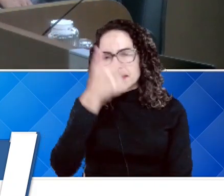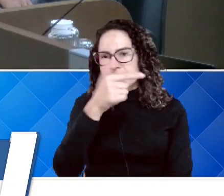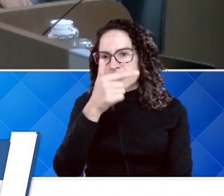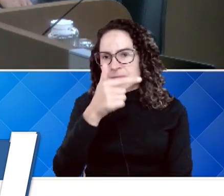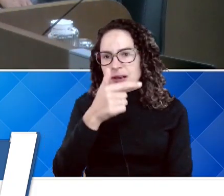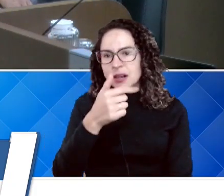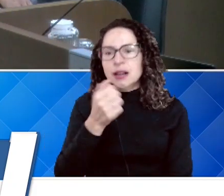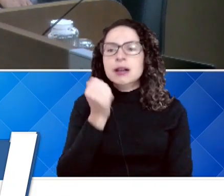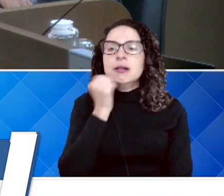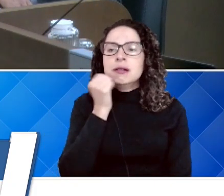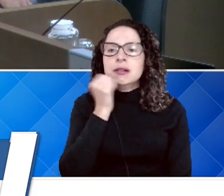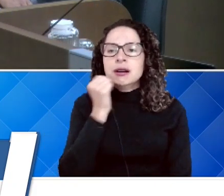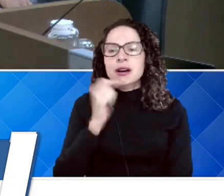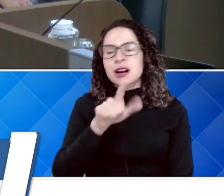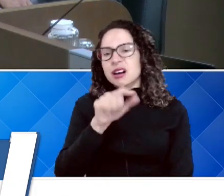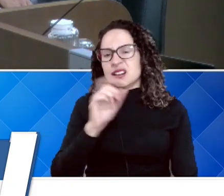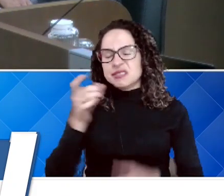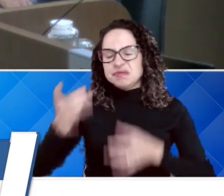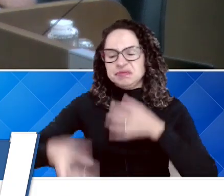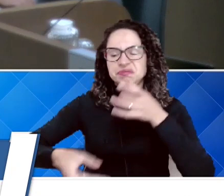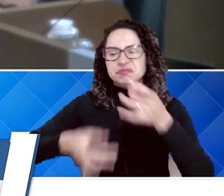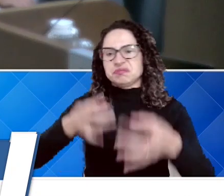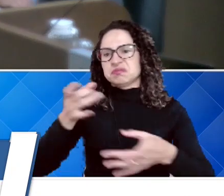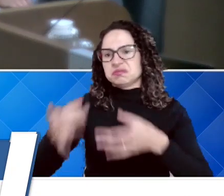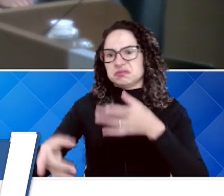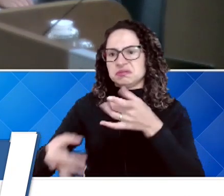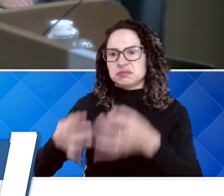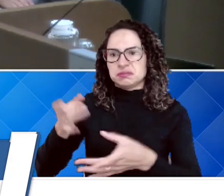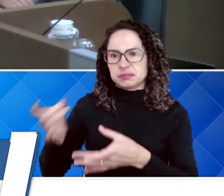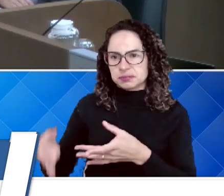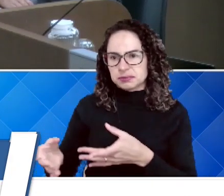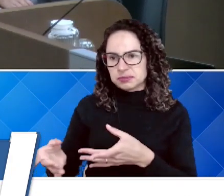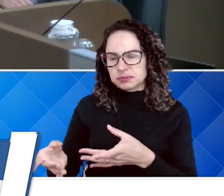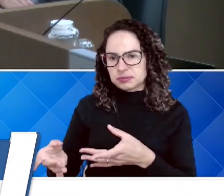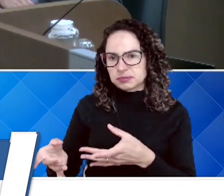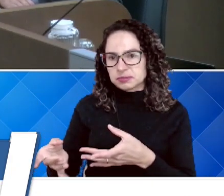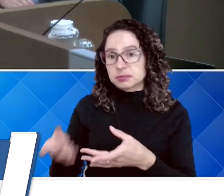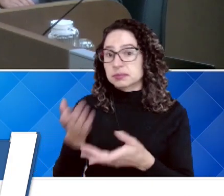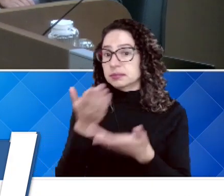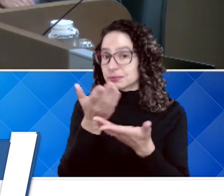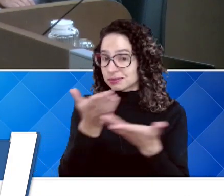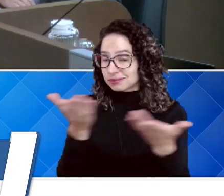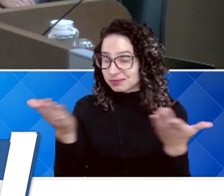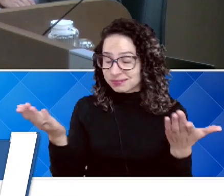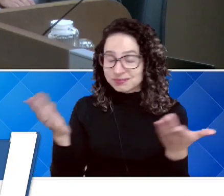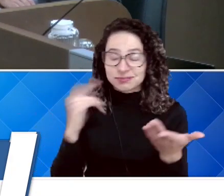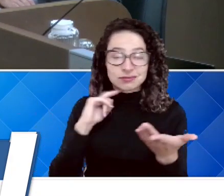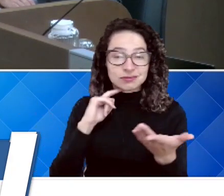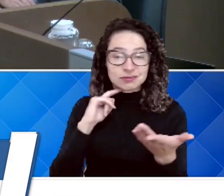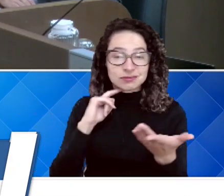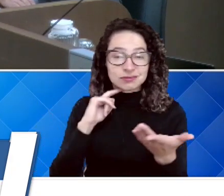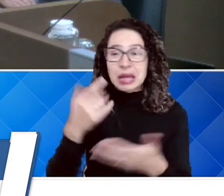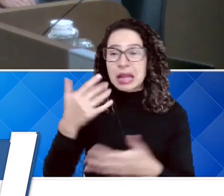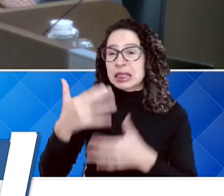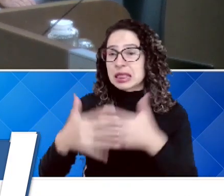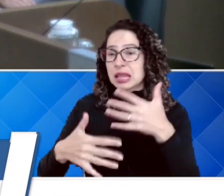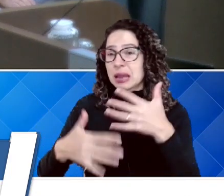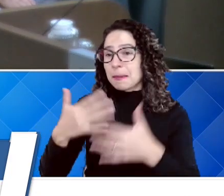esse tipo de papel e joga lixo nessa ordem para atrapalhar a